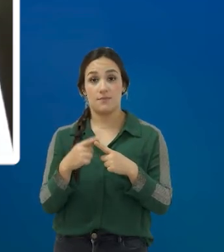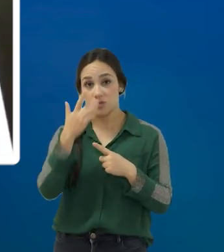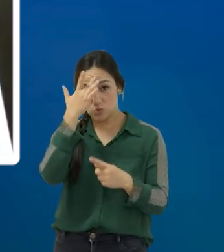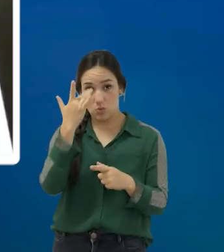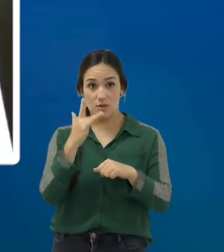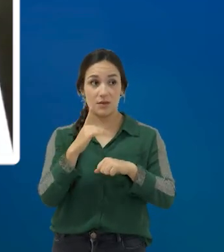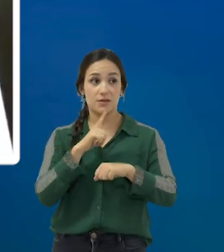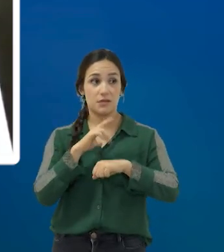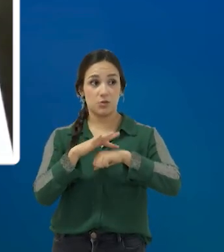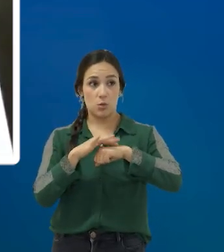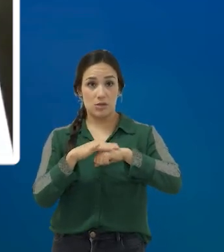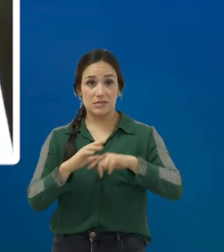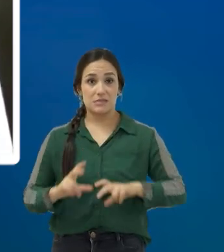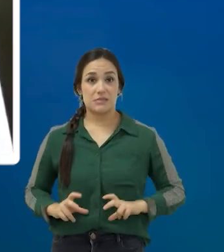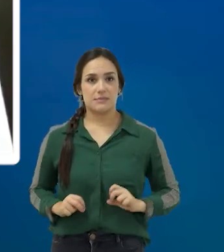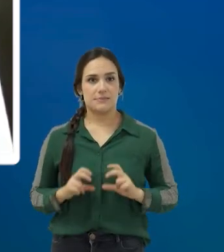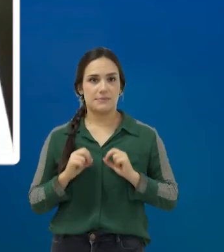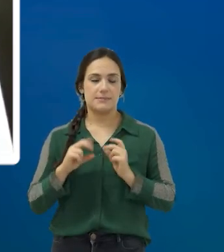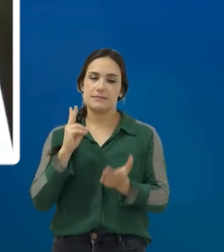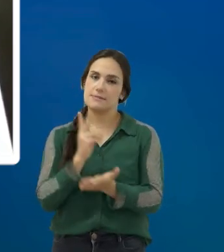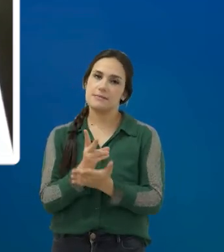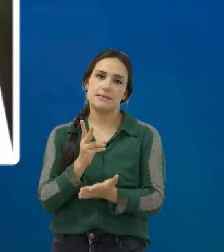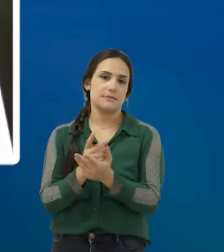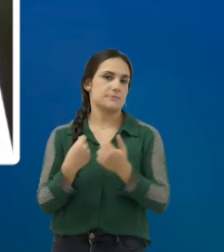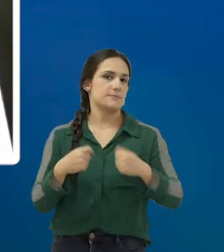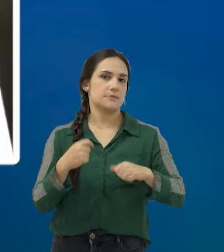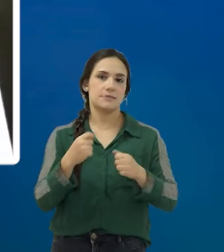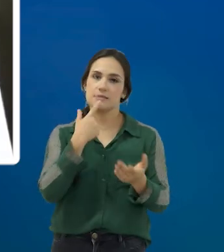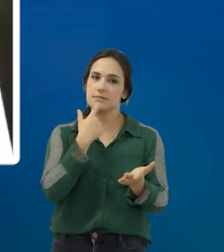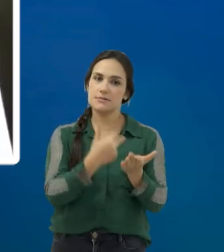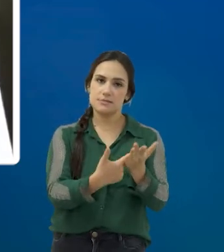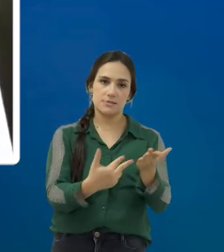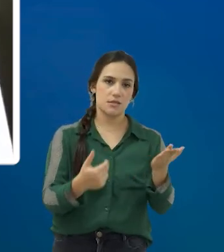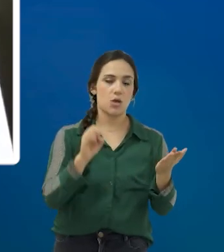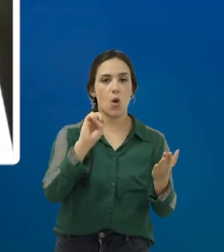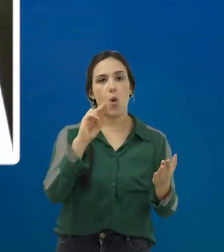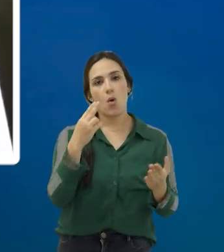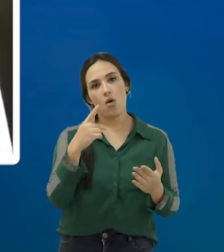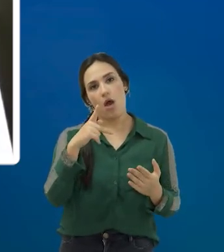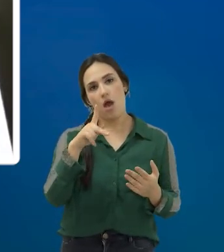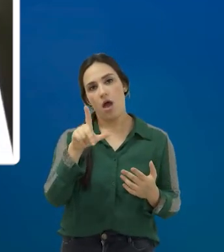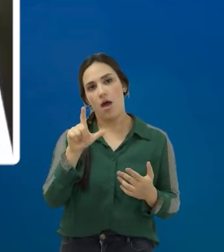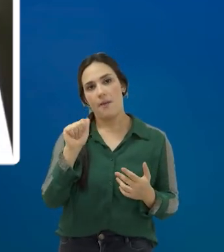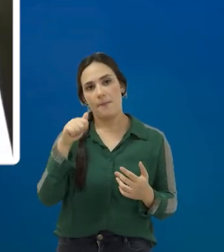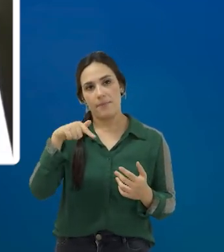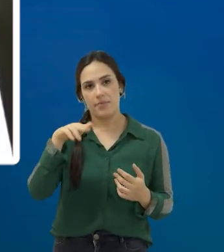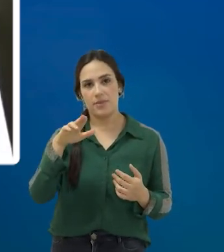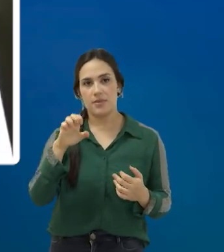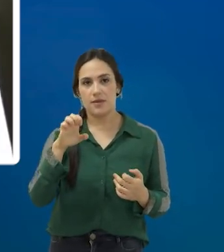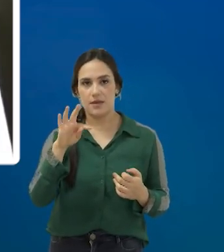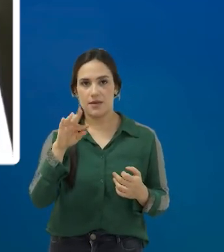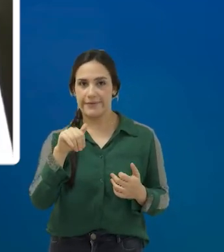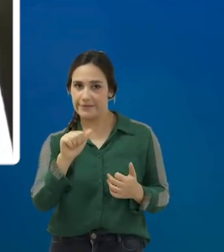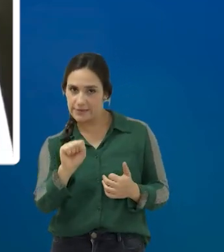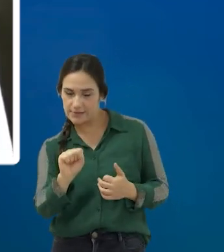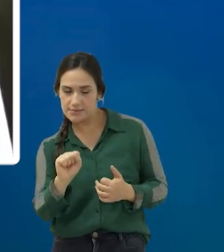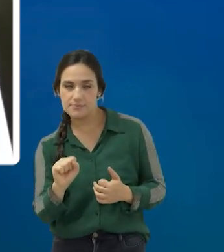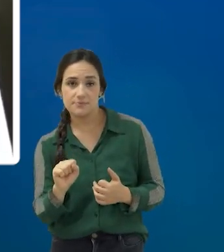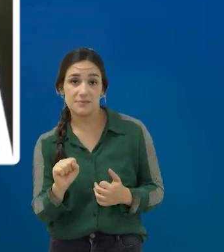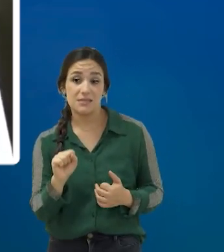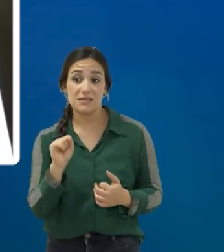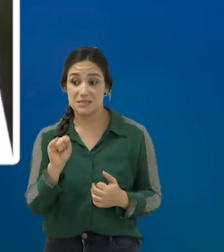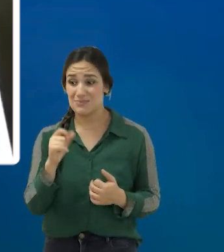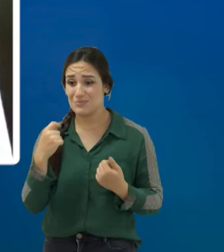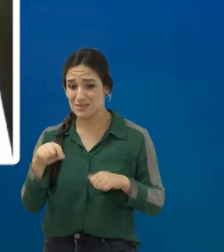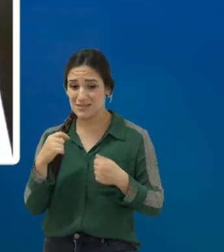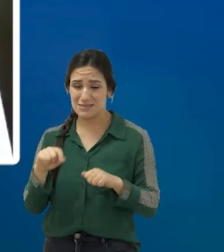porque no caso dos pacientes oncológicos, eles precisam quase que diariamente de transfusão de sangue ou plaqueta. E no caso de quem precisa